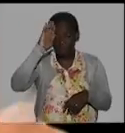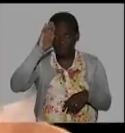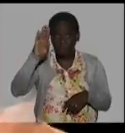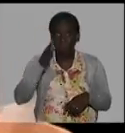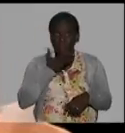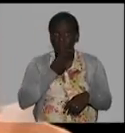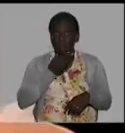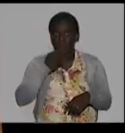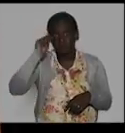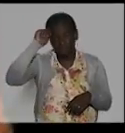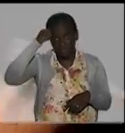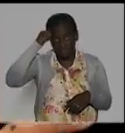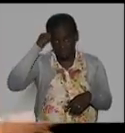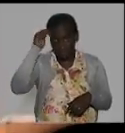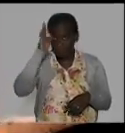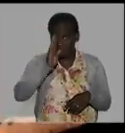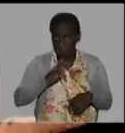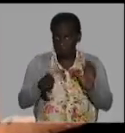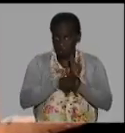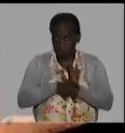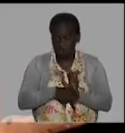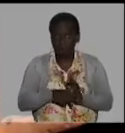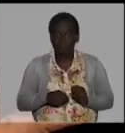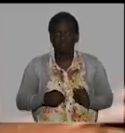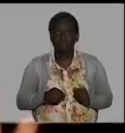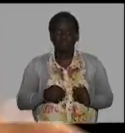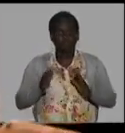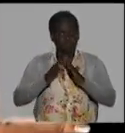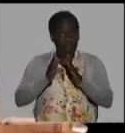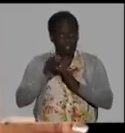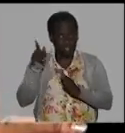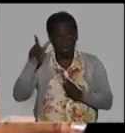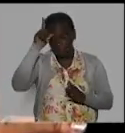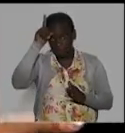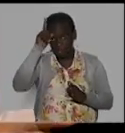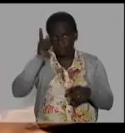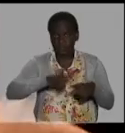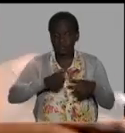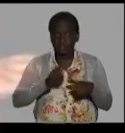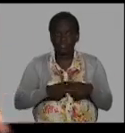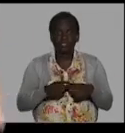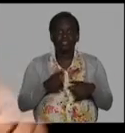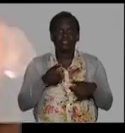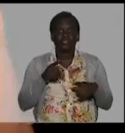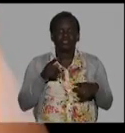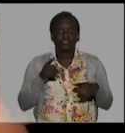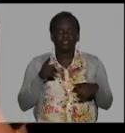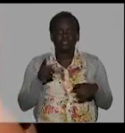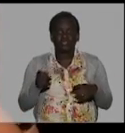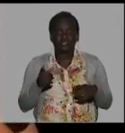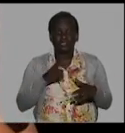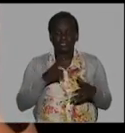em especial, os homens negros brasileiros morando na Alemanha, porque eles tinham